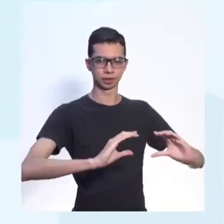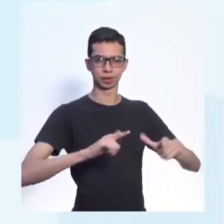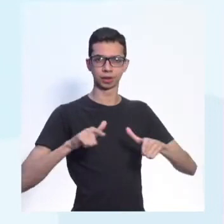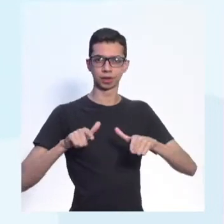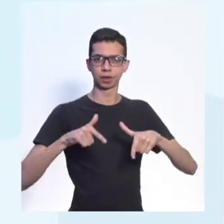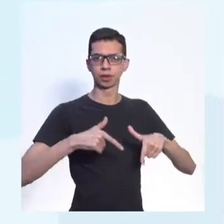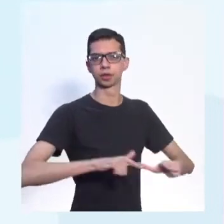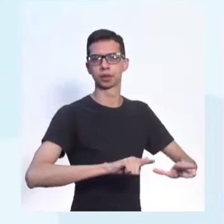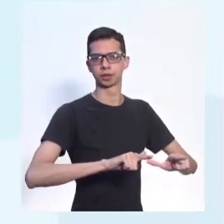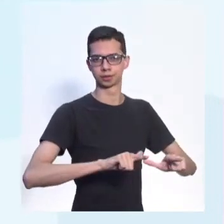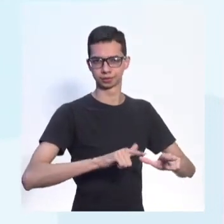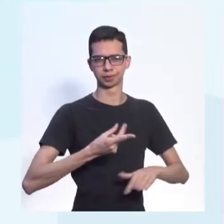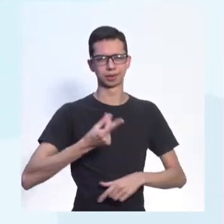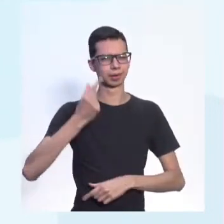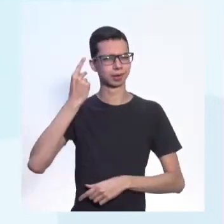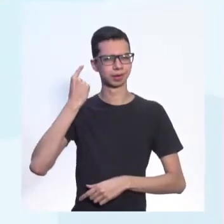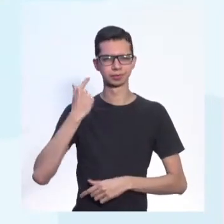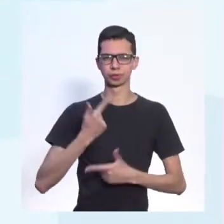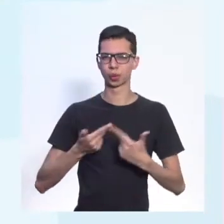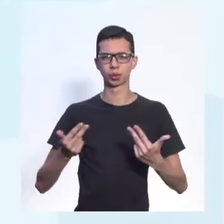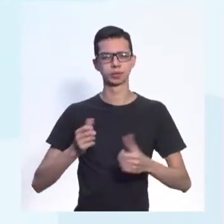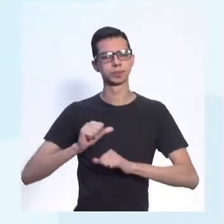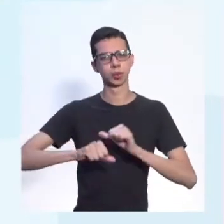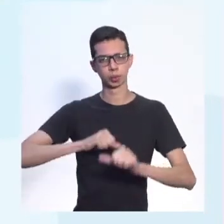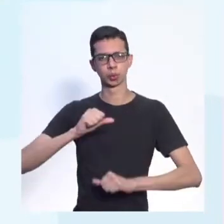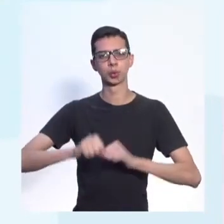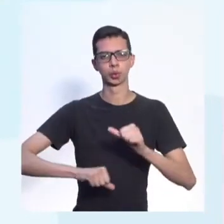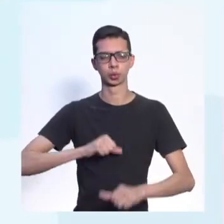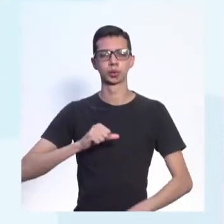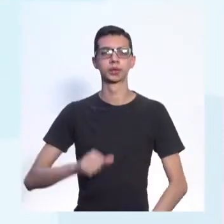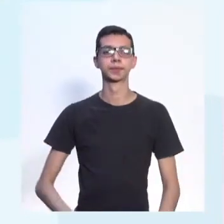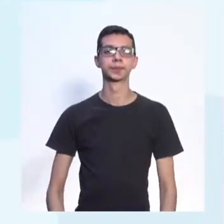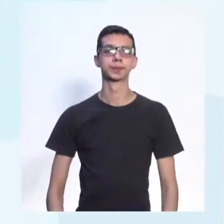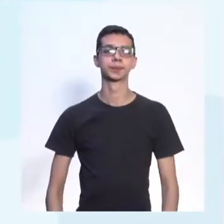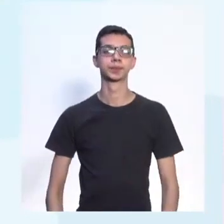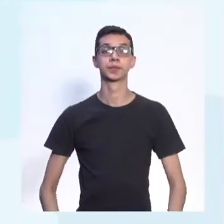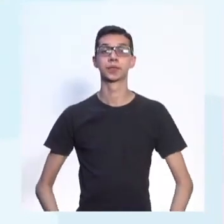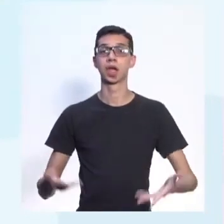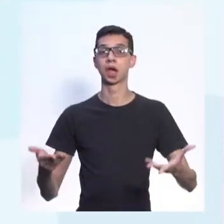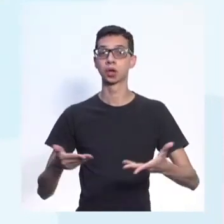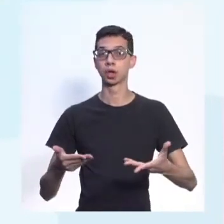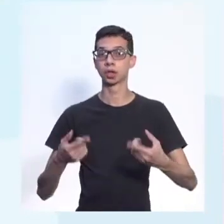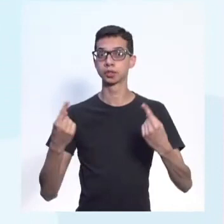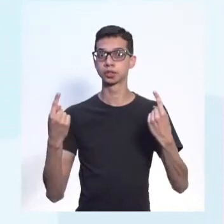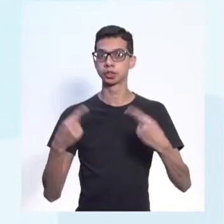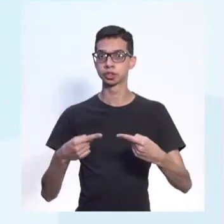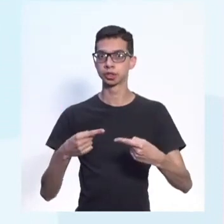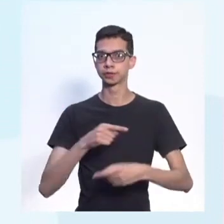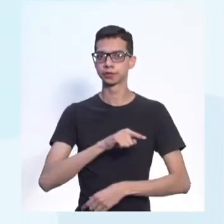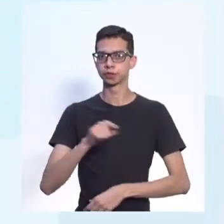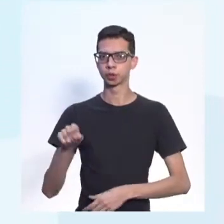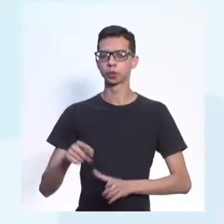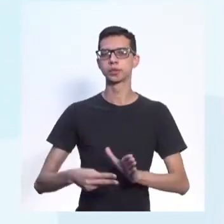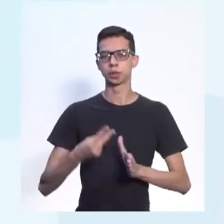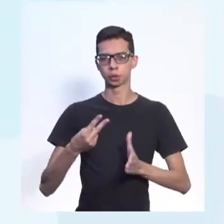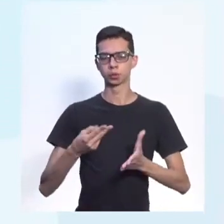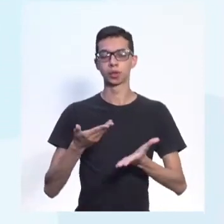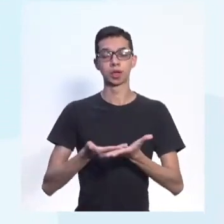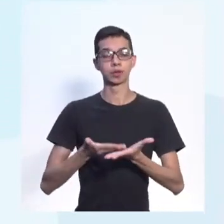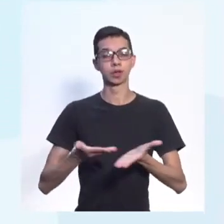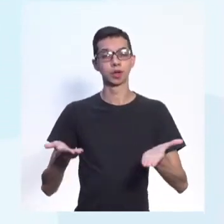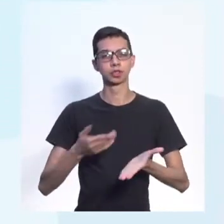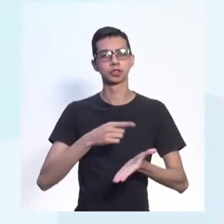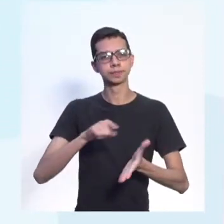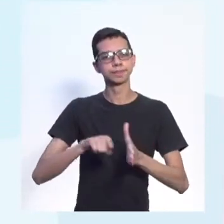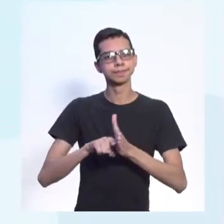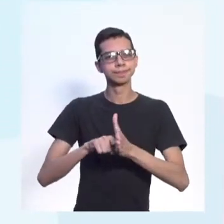antigo gramofone, e a coisa vai mudando. Então, agora nós temos para vocês um desafio. O segundo desafio da aula de hoje é uma pesquisa. Vocês vão